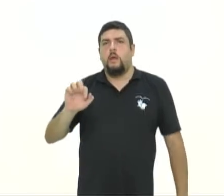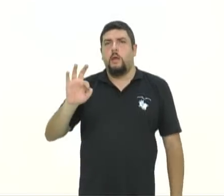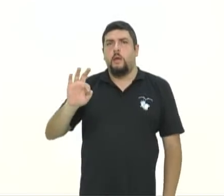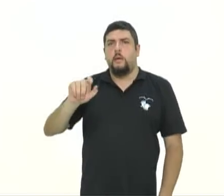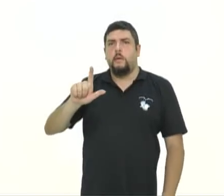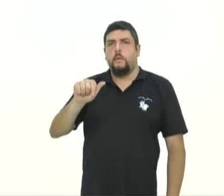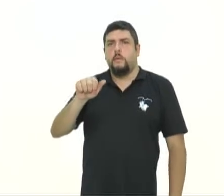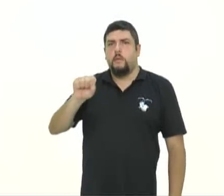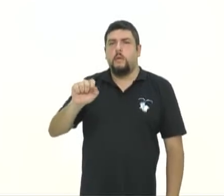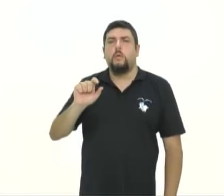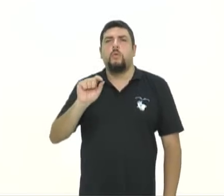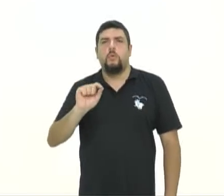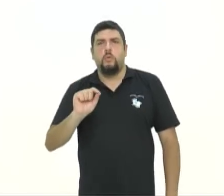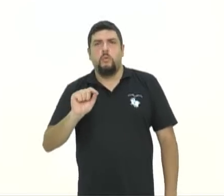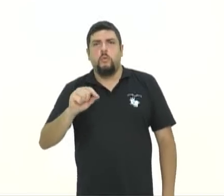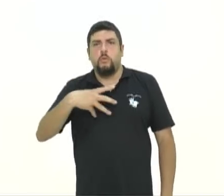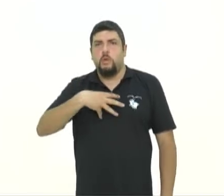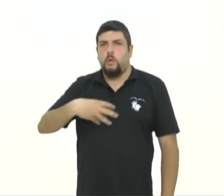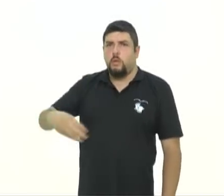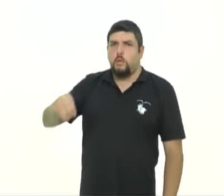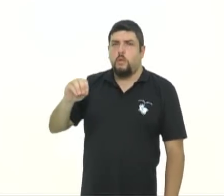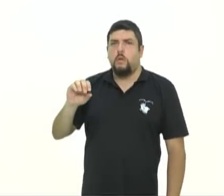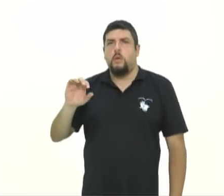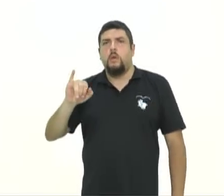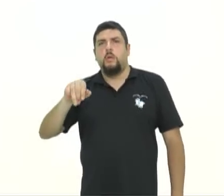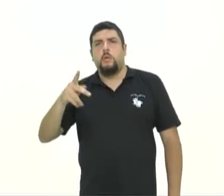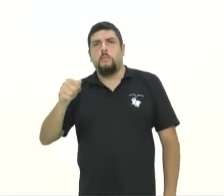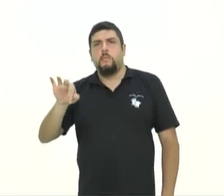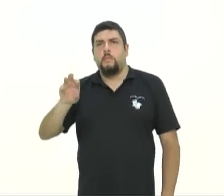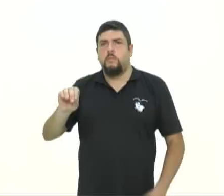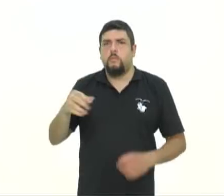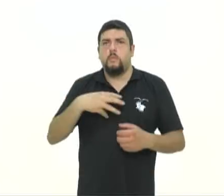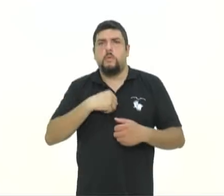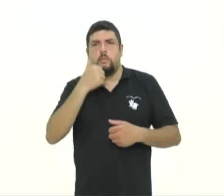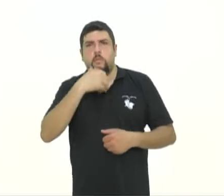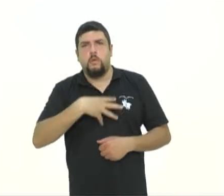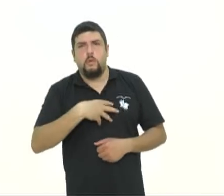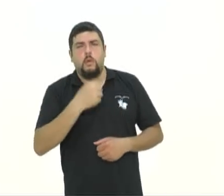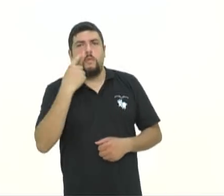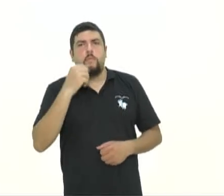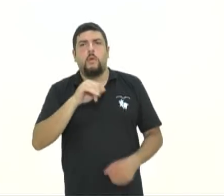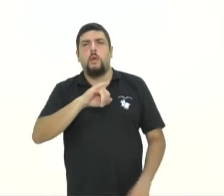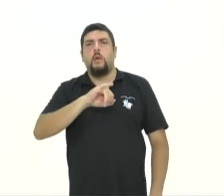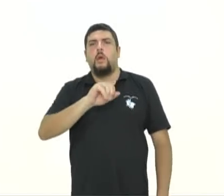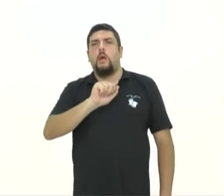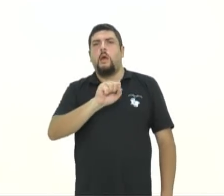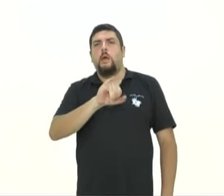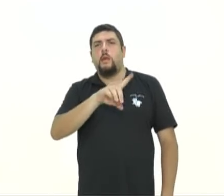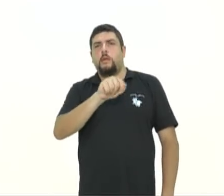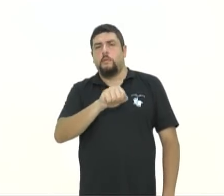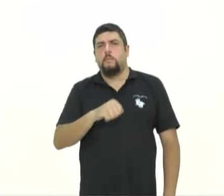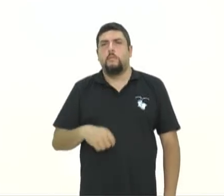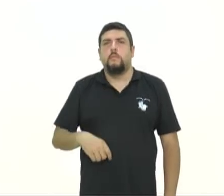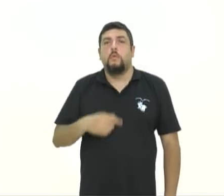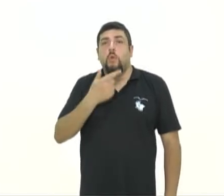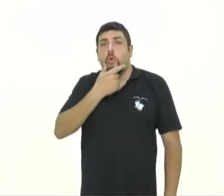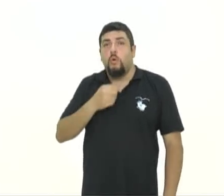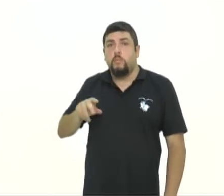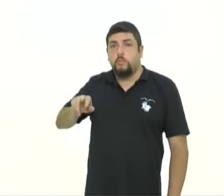titã Jápeto, com a Oceânide Ásia. Atlas tinha 3 irmãos, todos